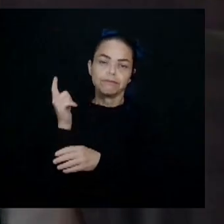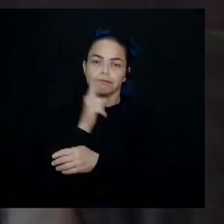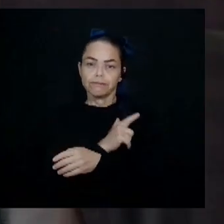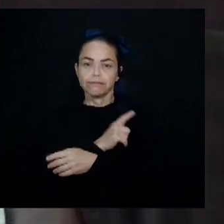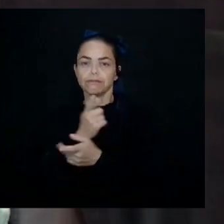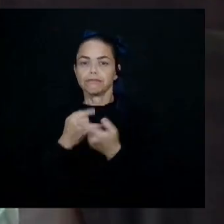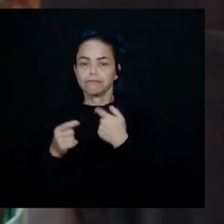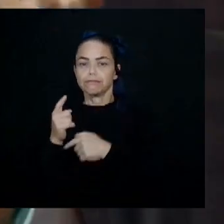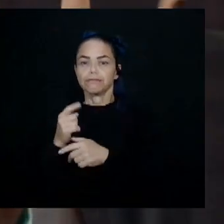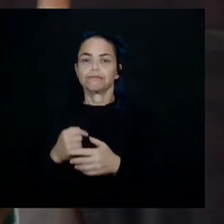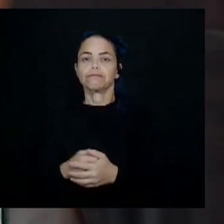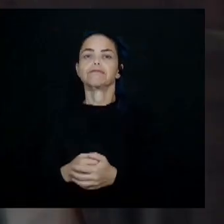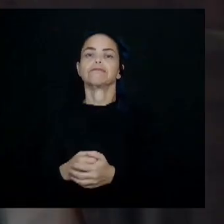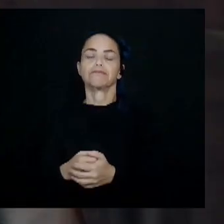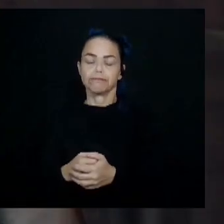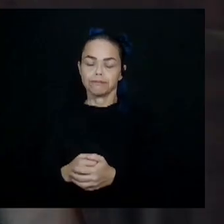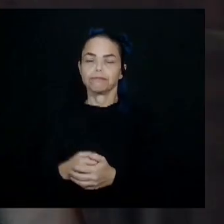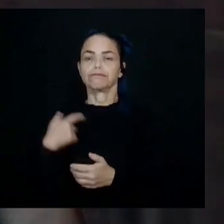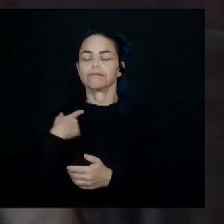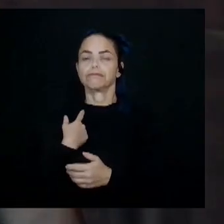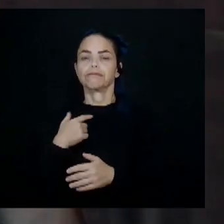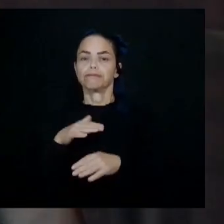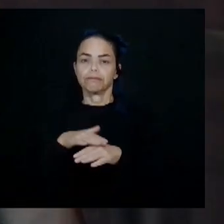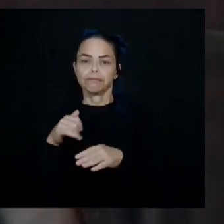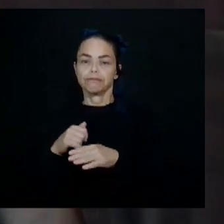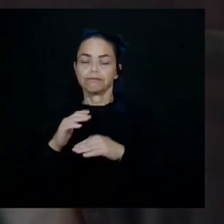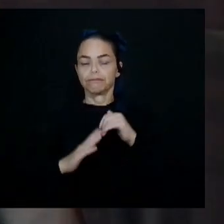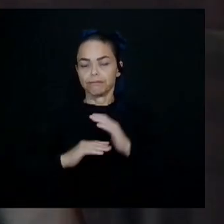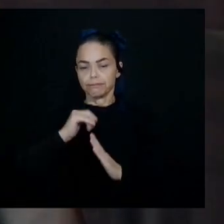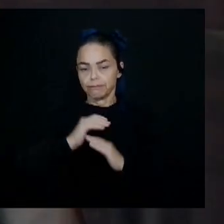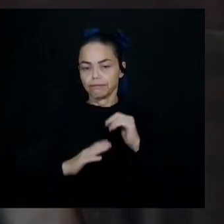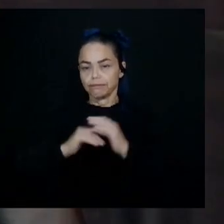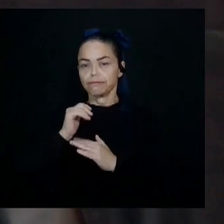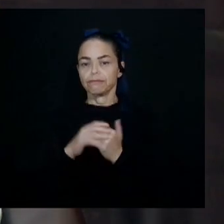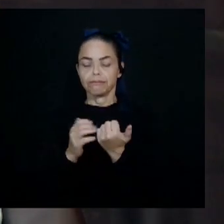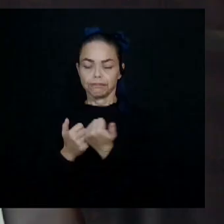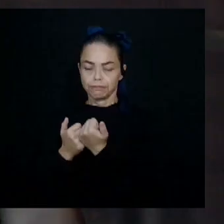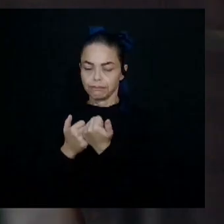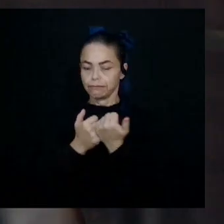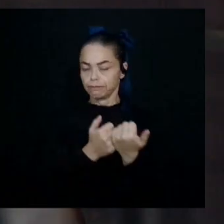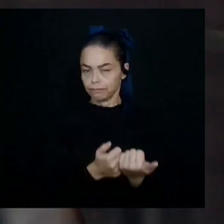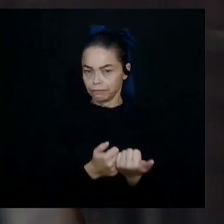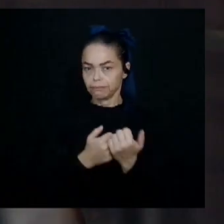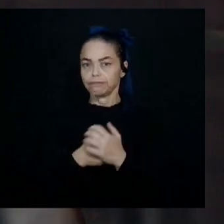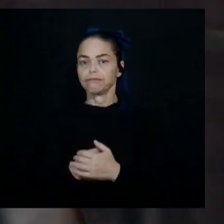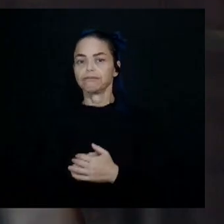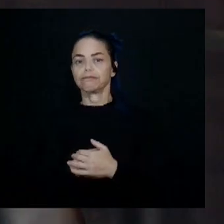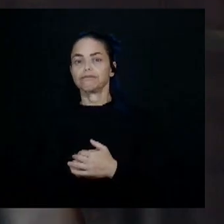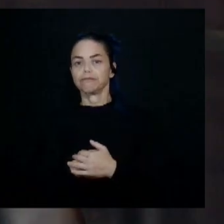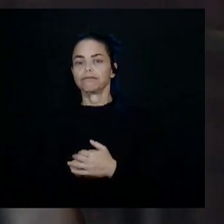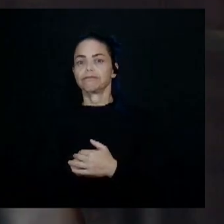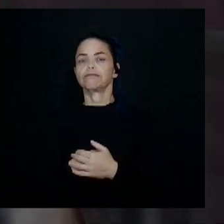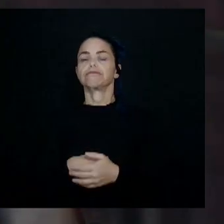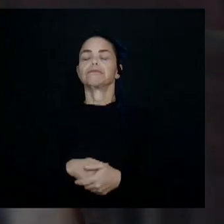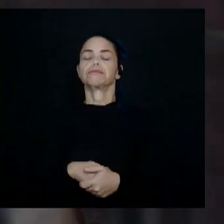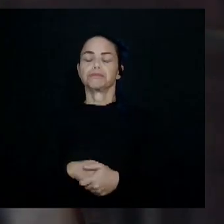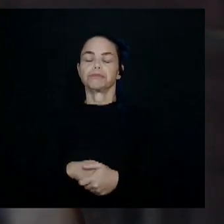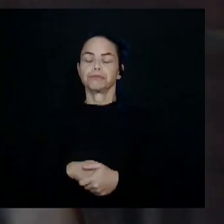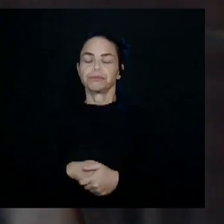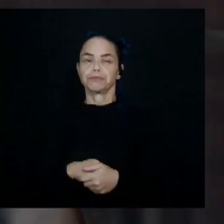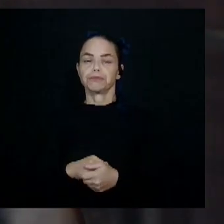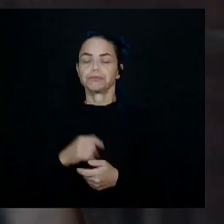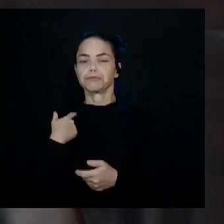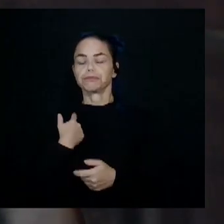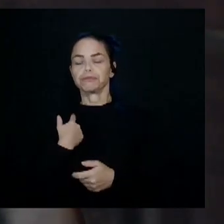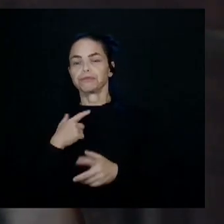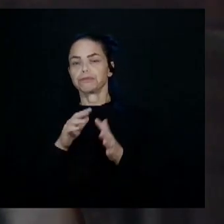isso ou acionar o profissional que vá fazer esse endereçamento. Muitas famílias